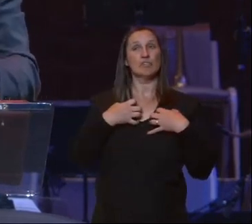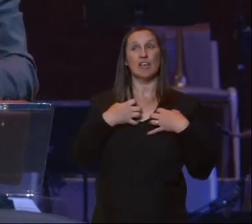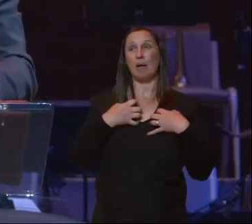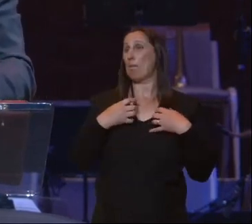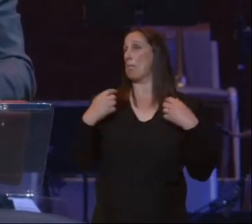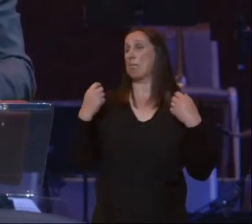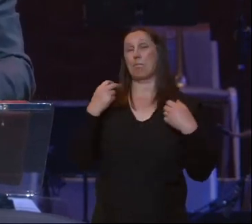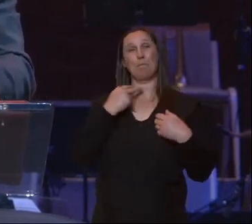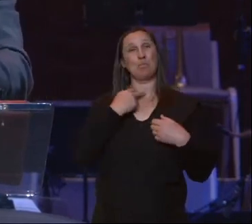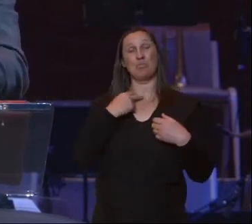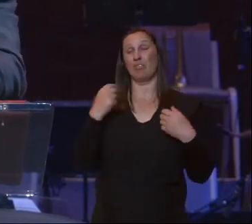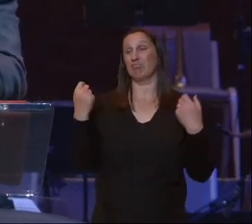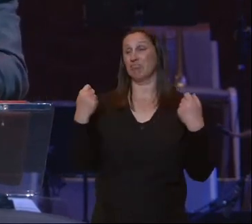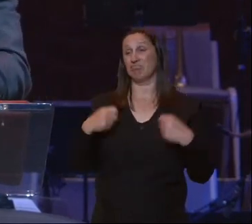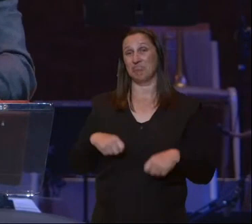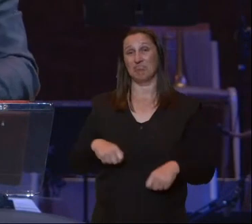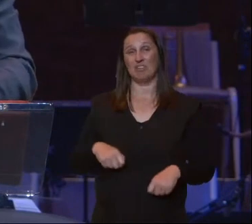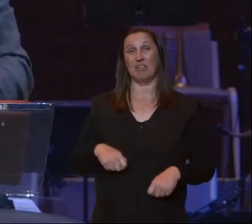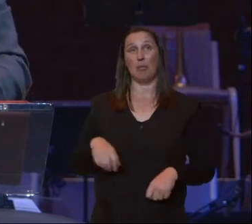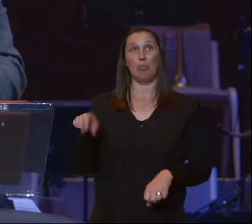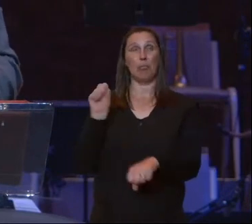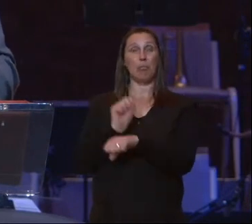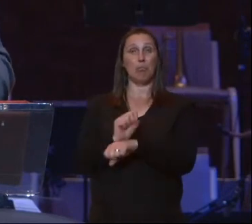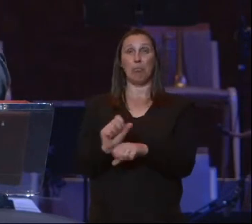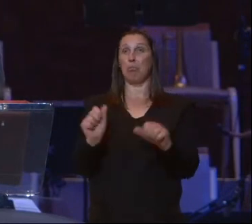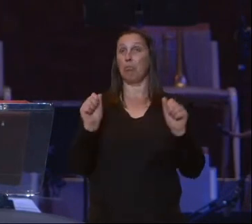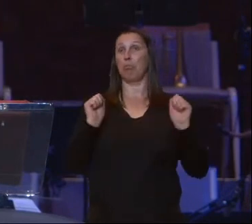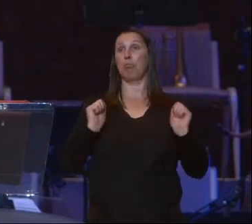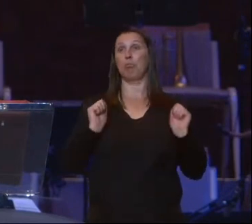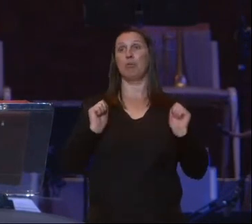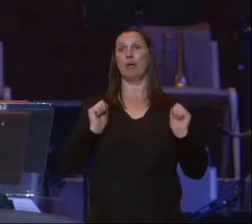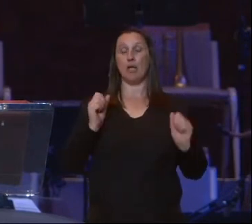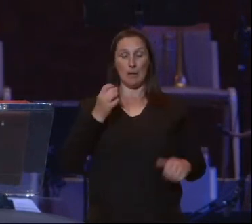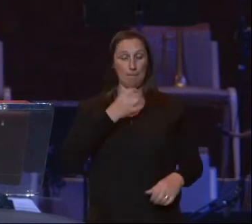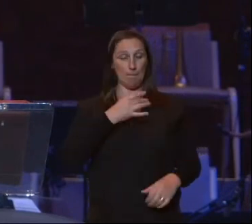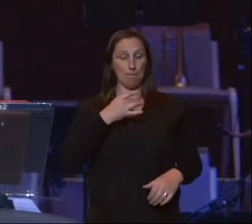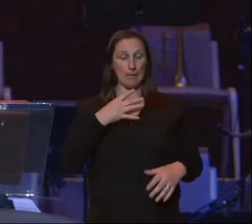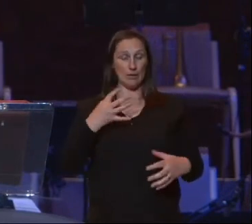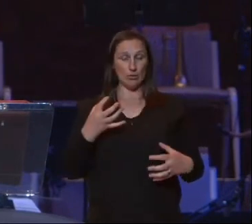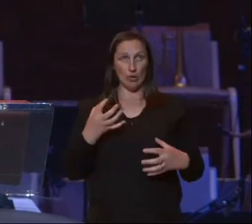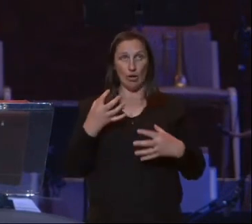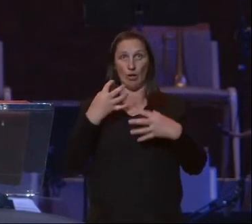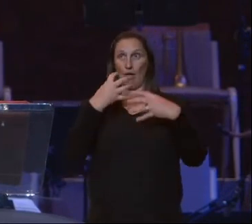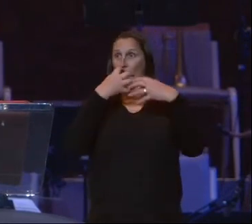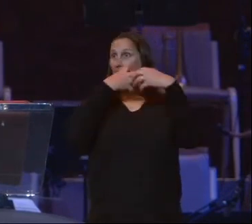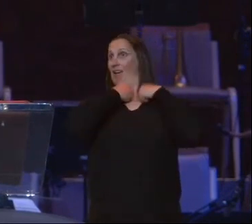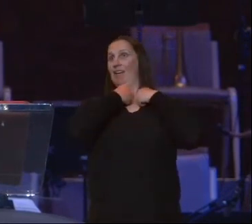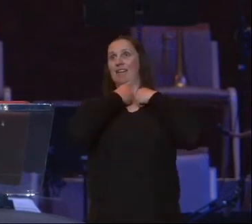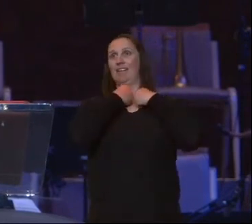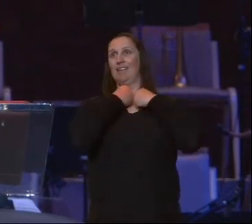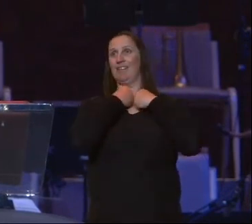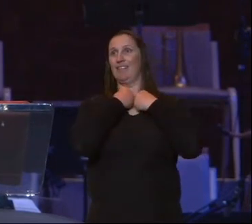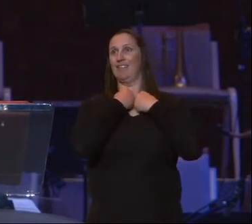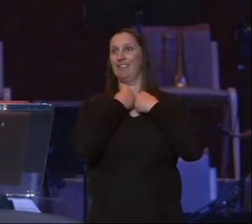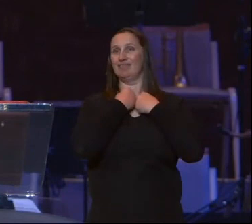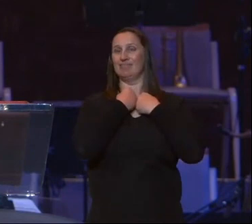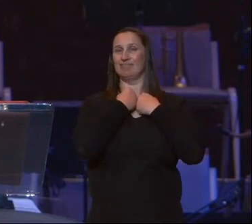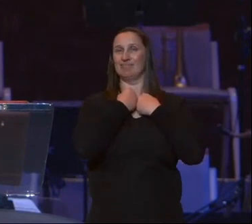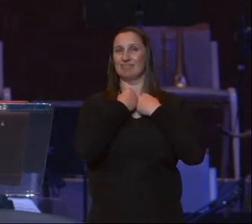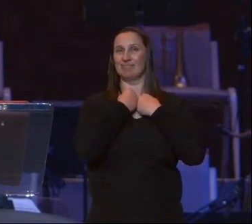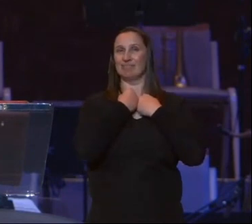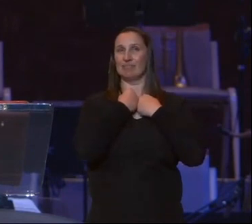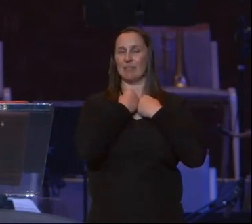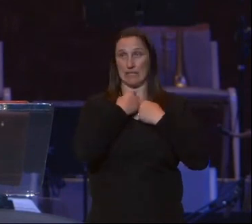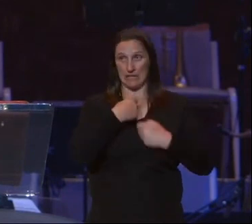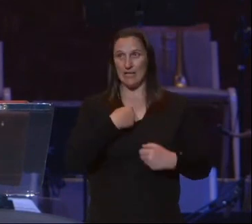impotência, ela se sentia paralisada, o medo a consumia. Estava lendo aquele